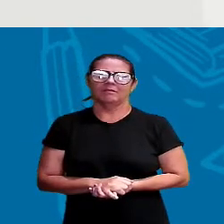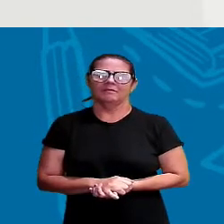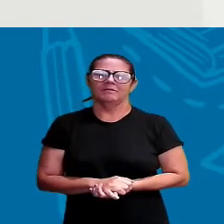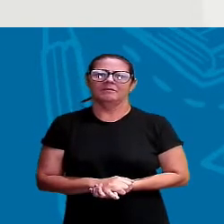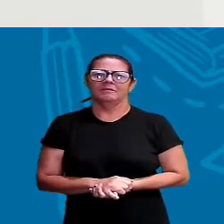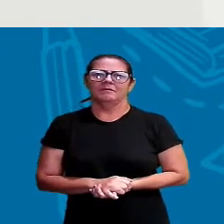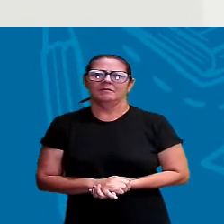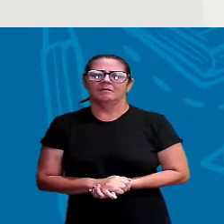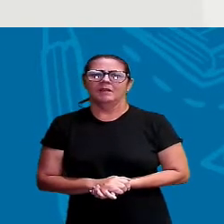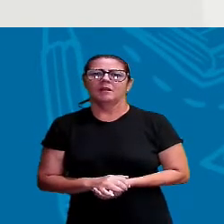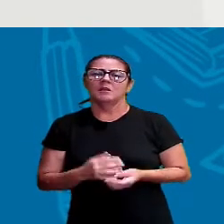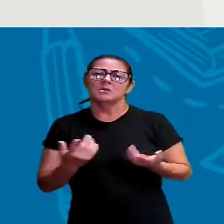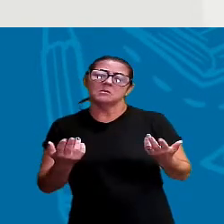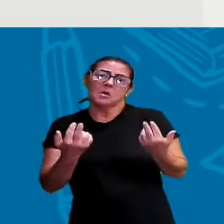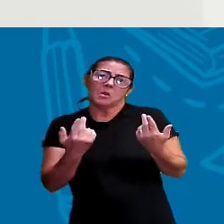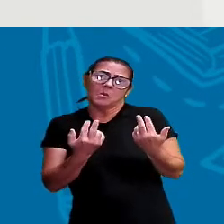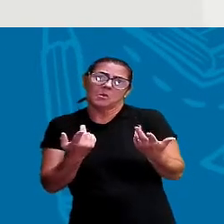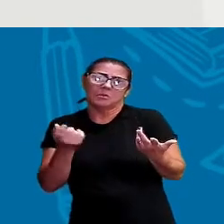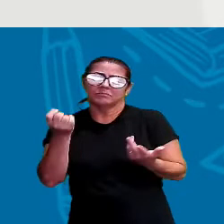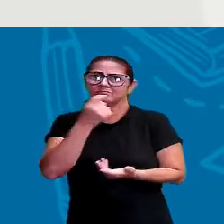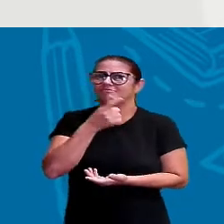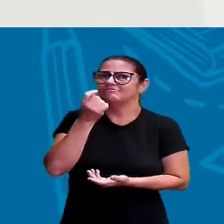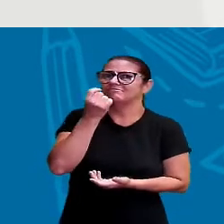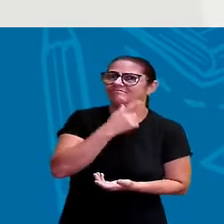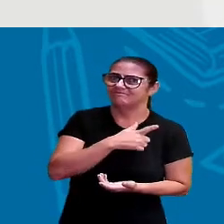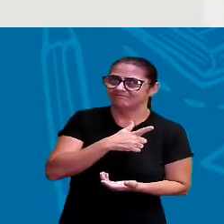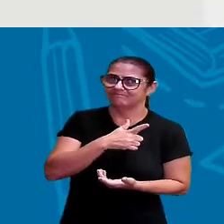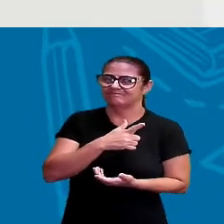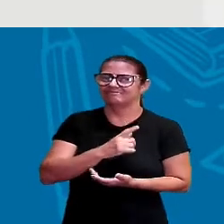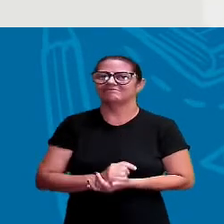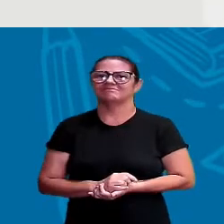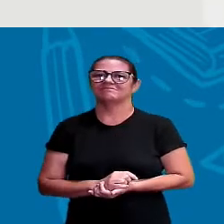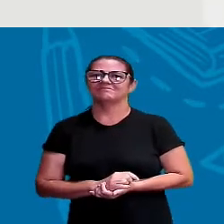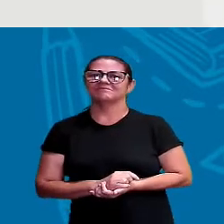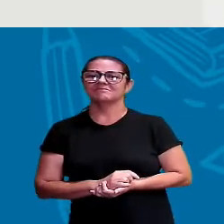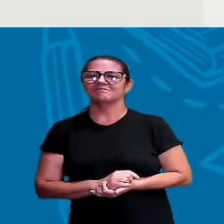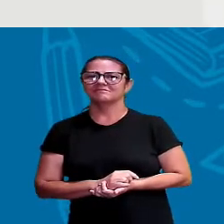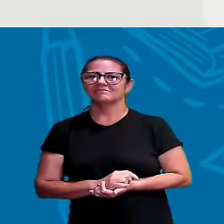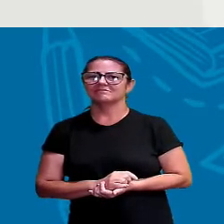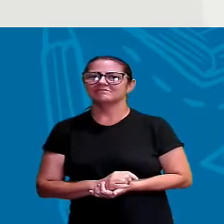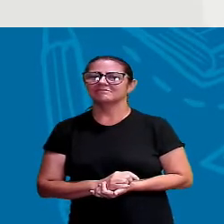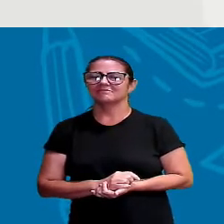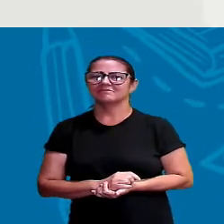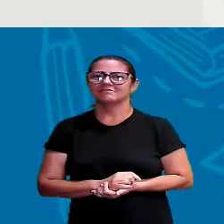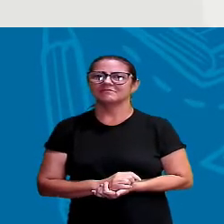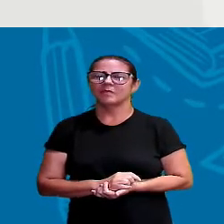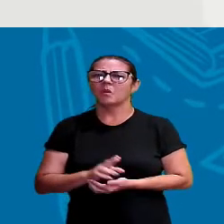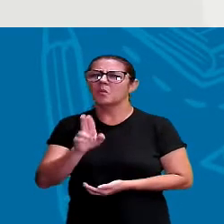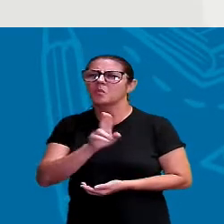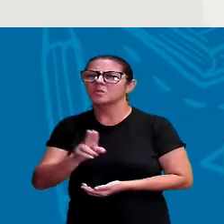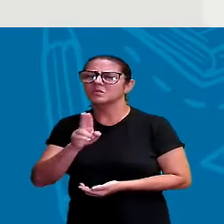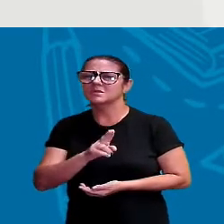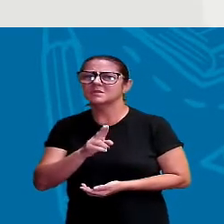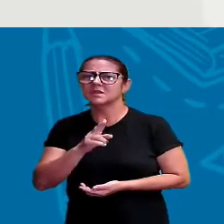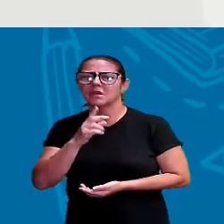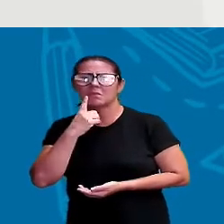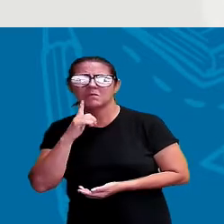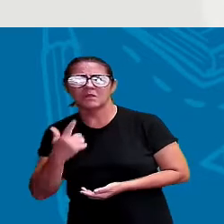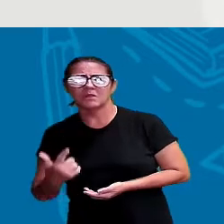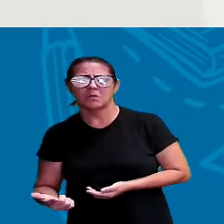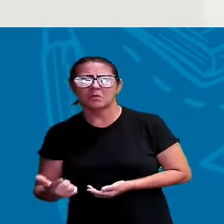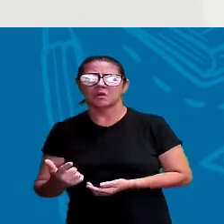estão, na verdade, ligados ao humor. Então, é um gênero humorístico. Ótimo. Usam o quê? Uma linguagem